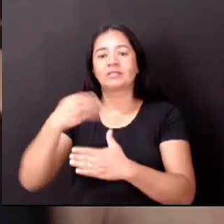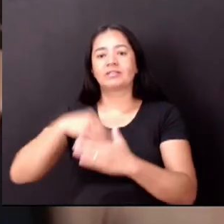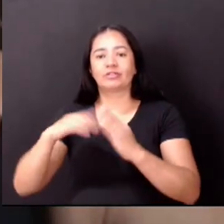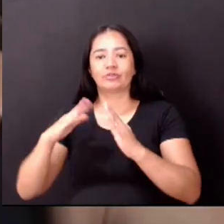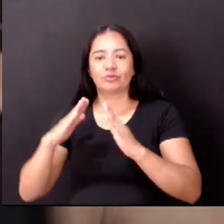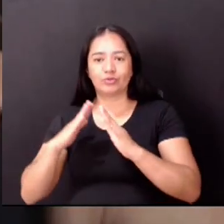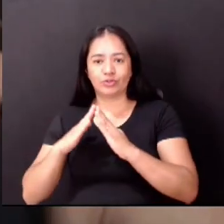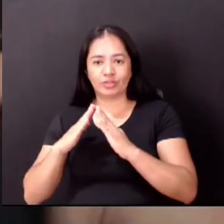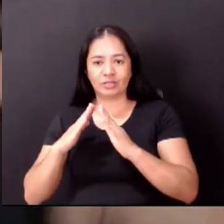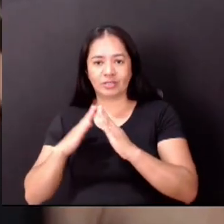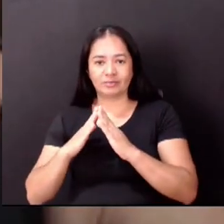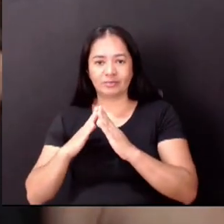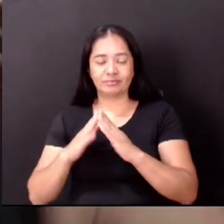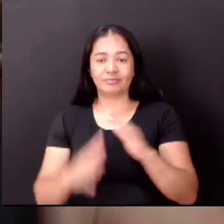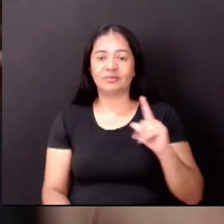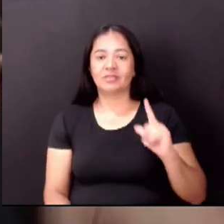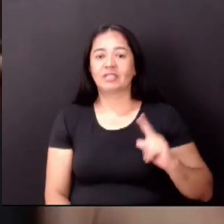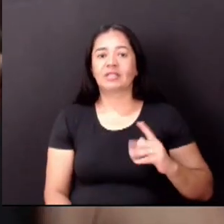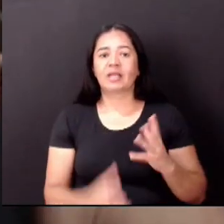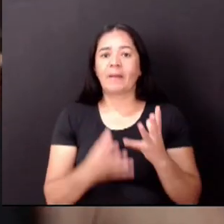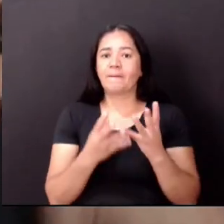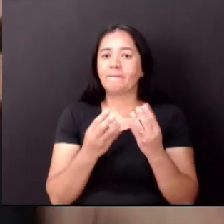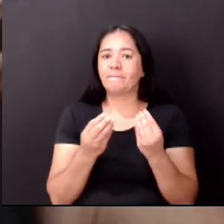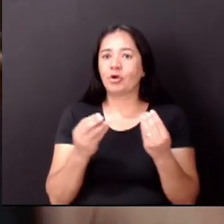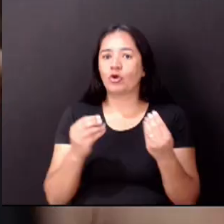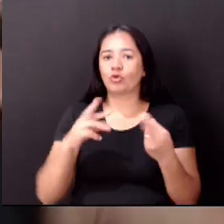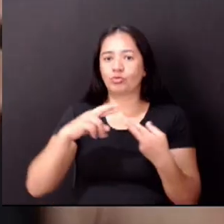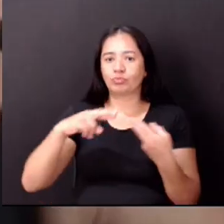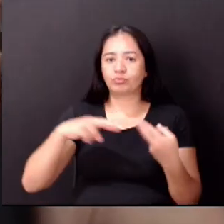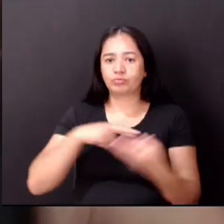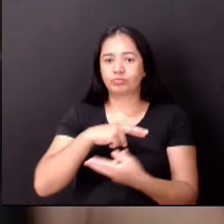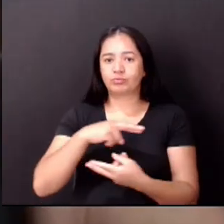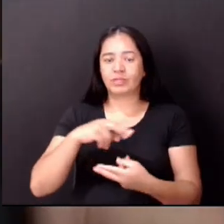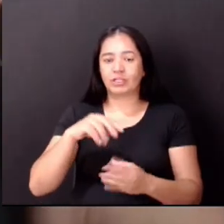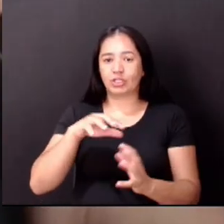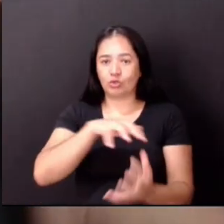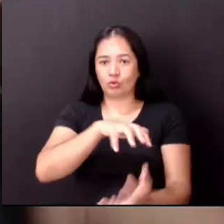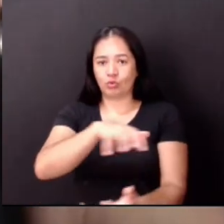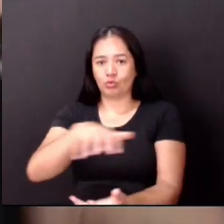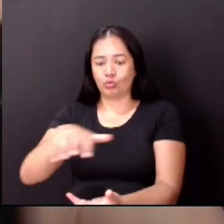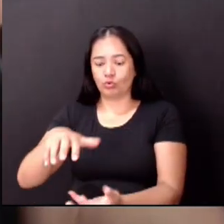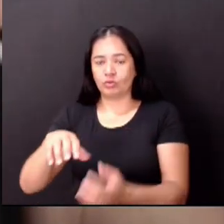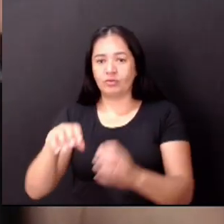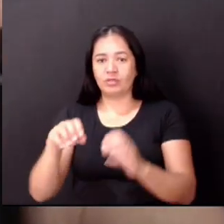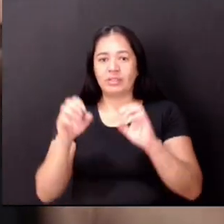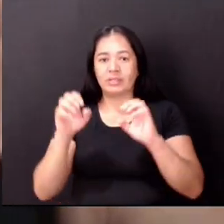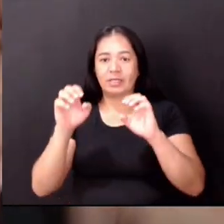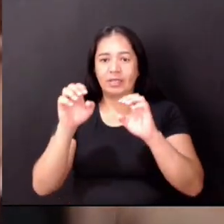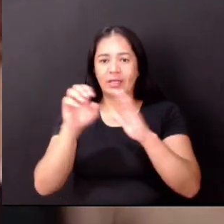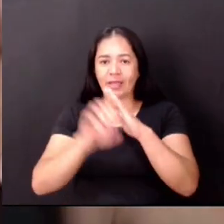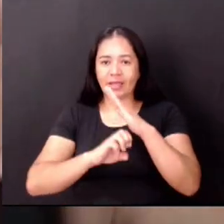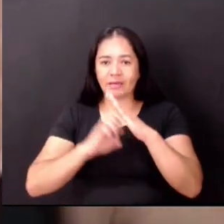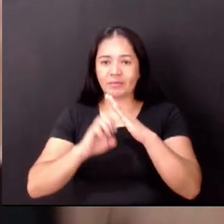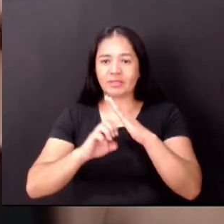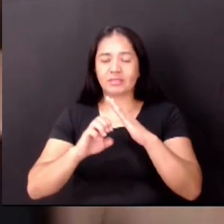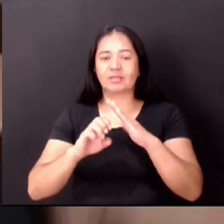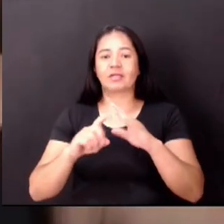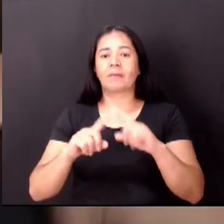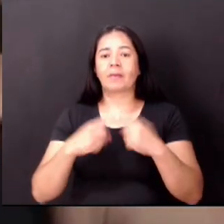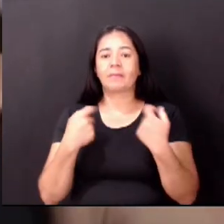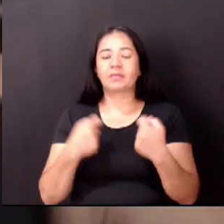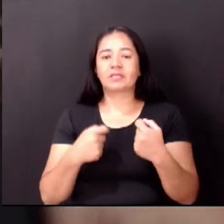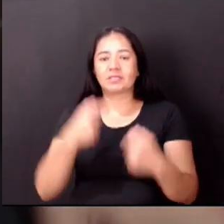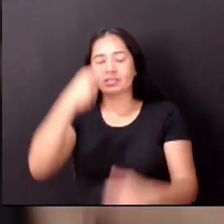Existe muito da reciclagem no universo empresarial, as empresas reciclam, mas é preciso levar essa consciência para o cidadão